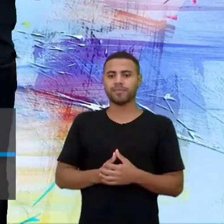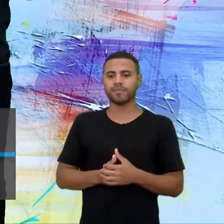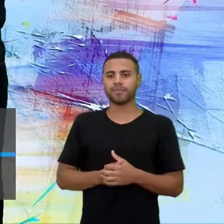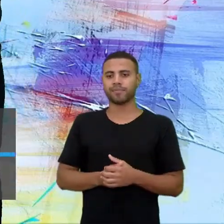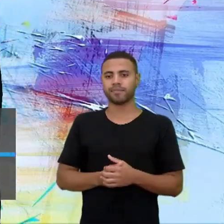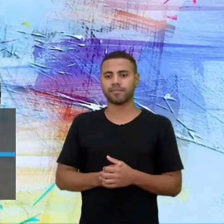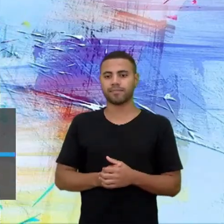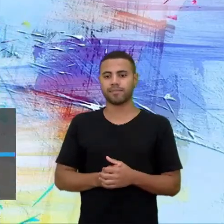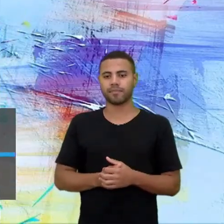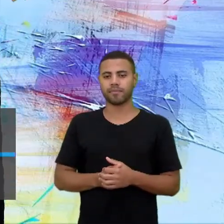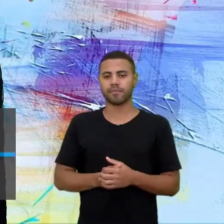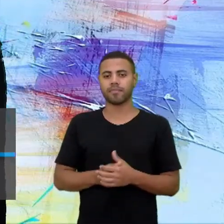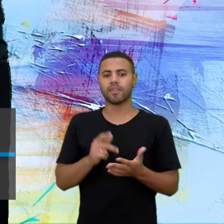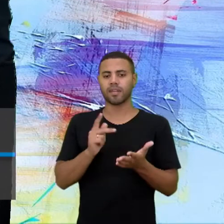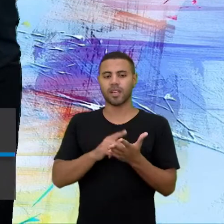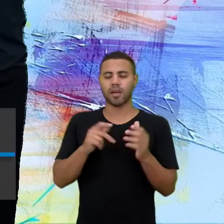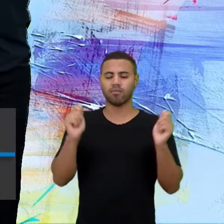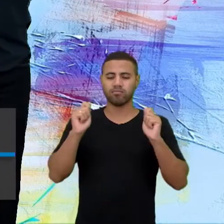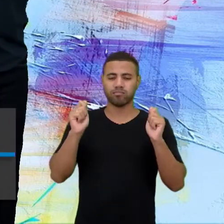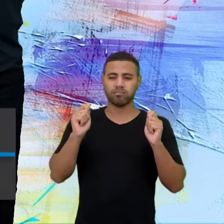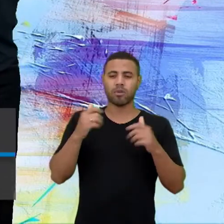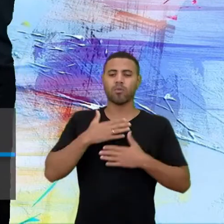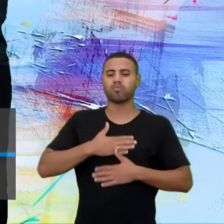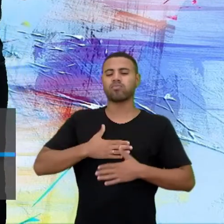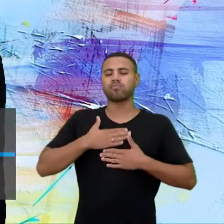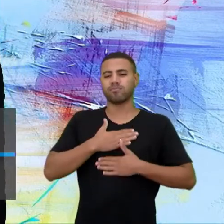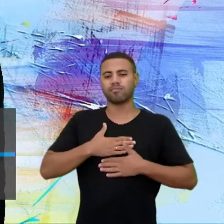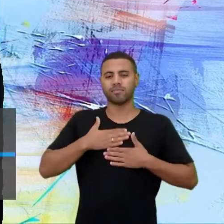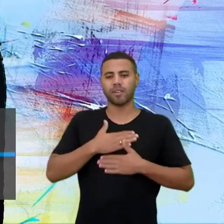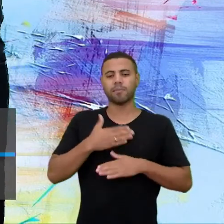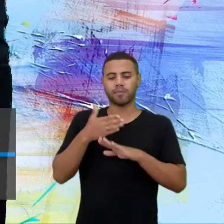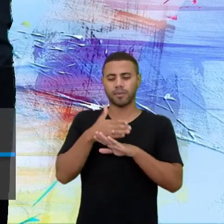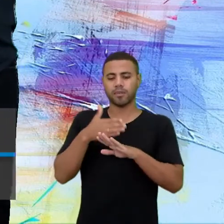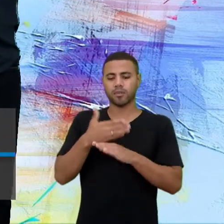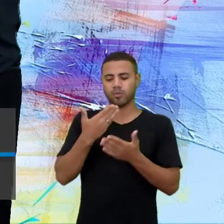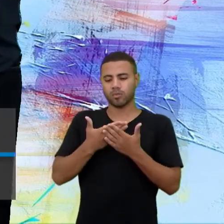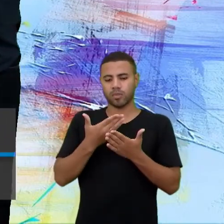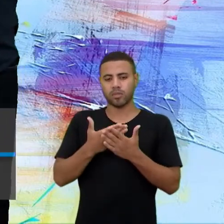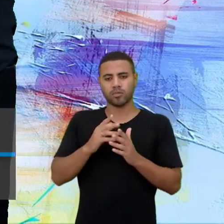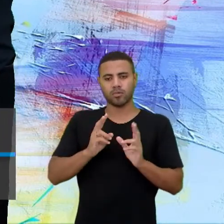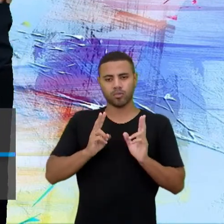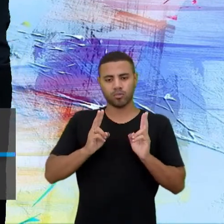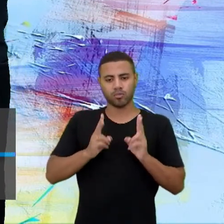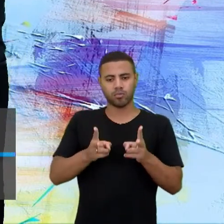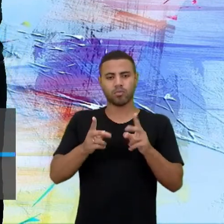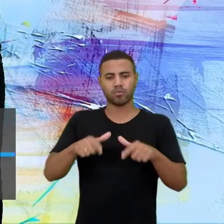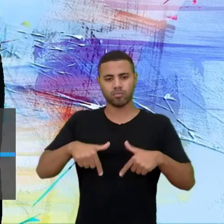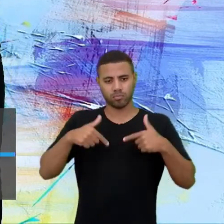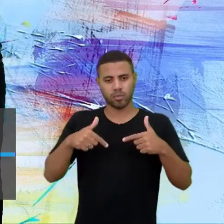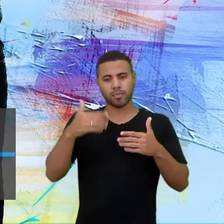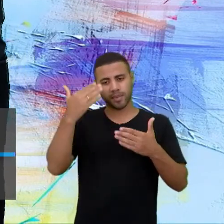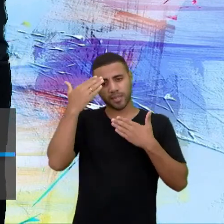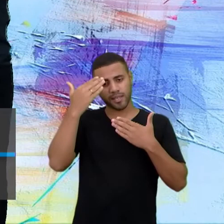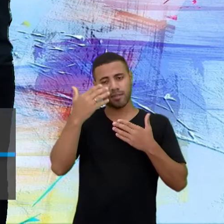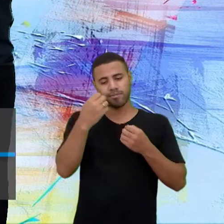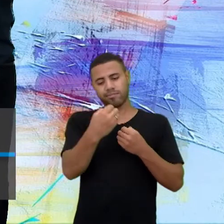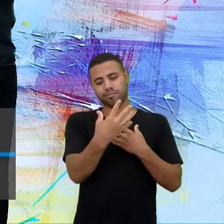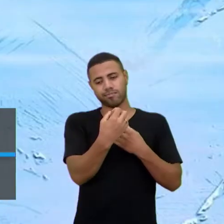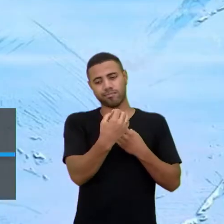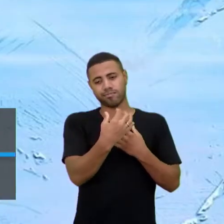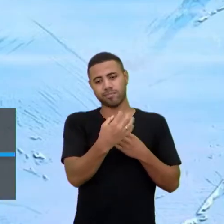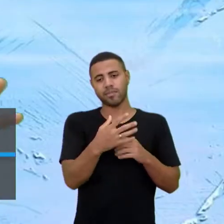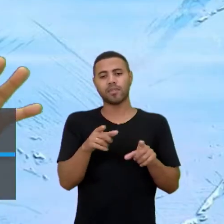eu adorei as suas aulas, participei de todas, sou um estudante ativo, maravilhado com tudo que você está ensinando, mas eu vi